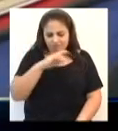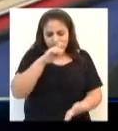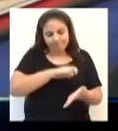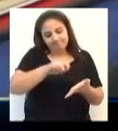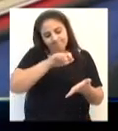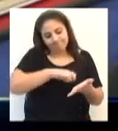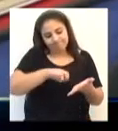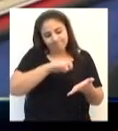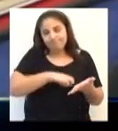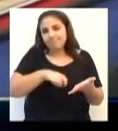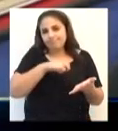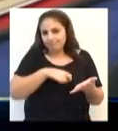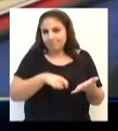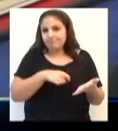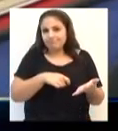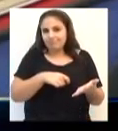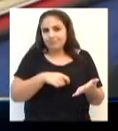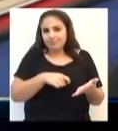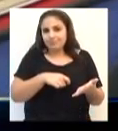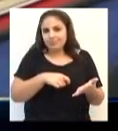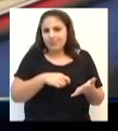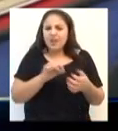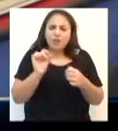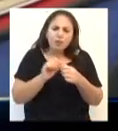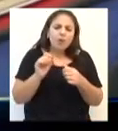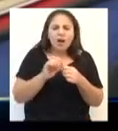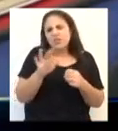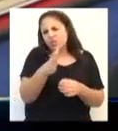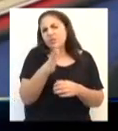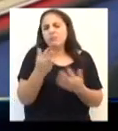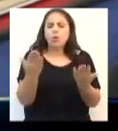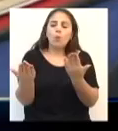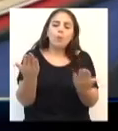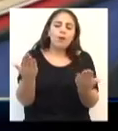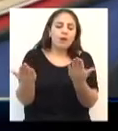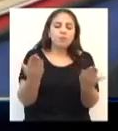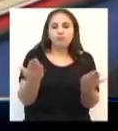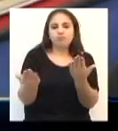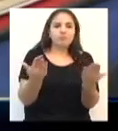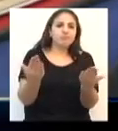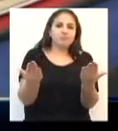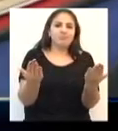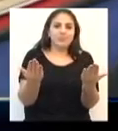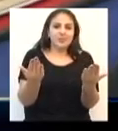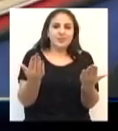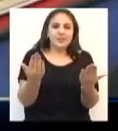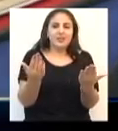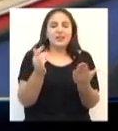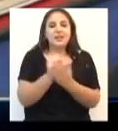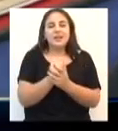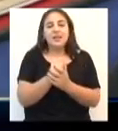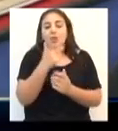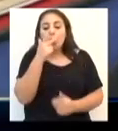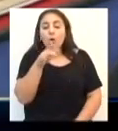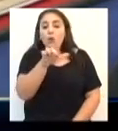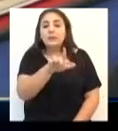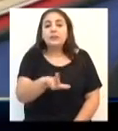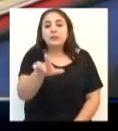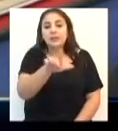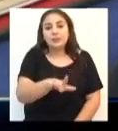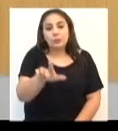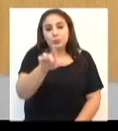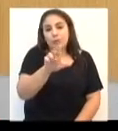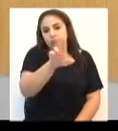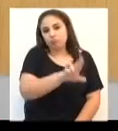escrevo, por vezes eu faço algumas comparações com a literatura universal